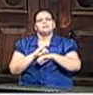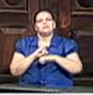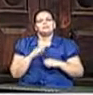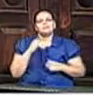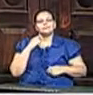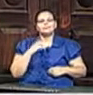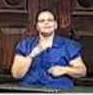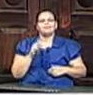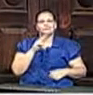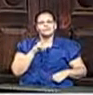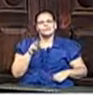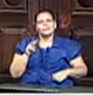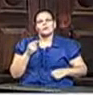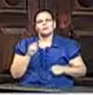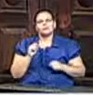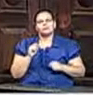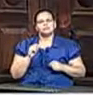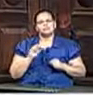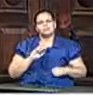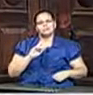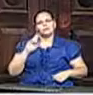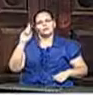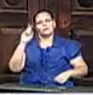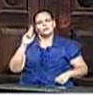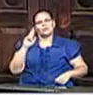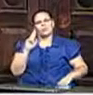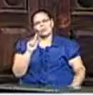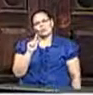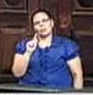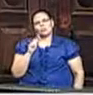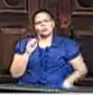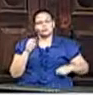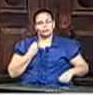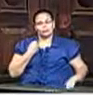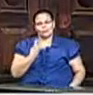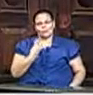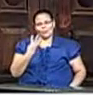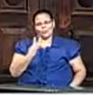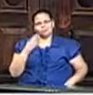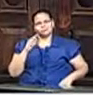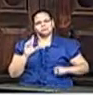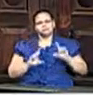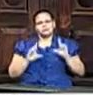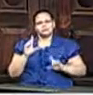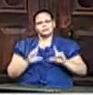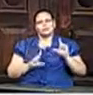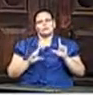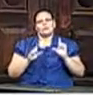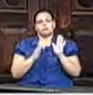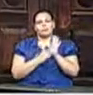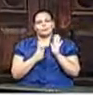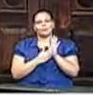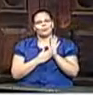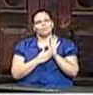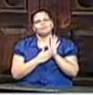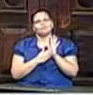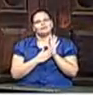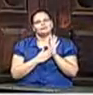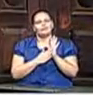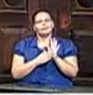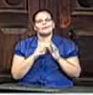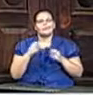especialmente sob a liderança do Sistema Globo, apresentam propostas que prejudicam a